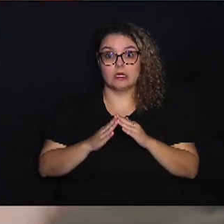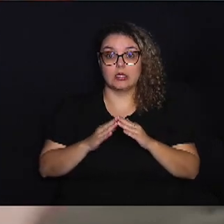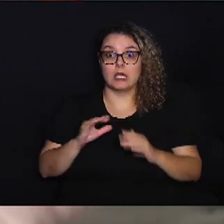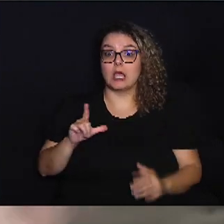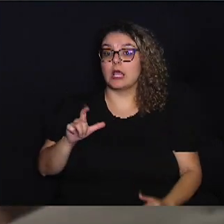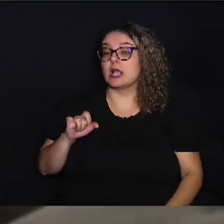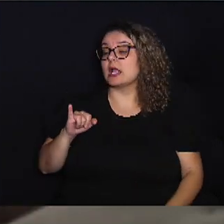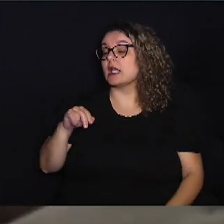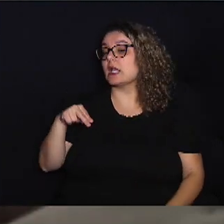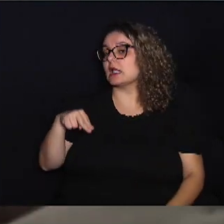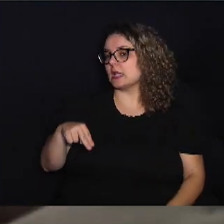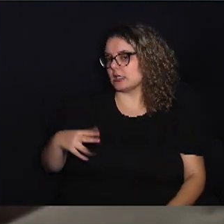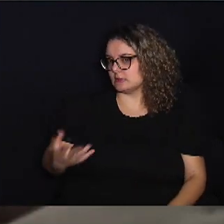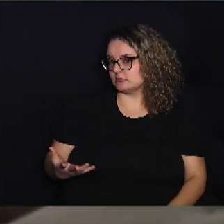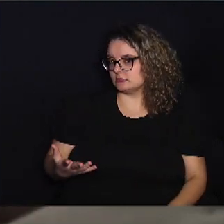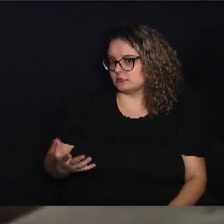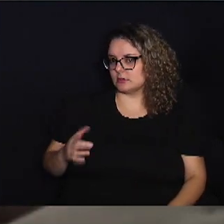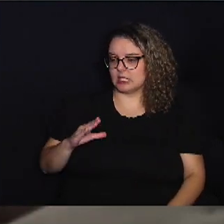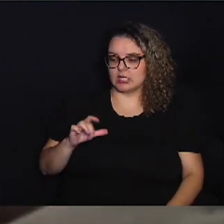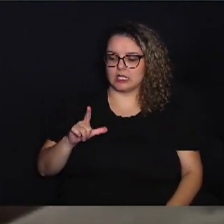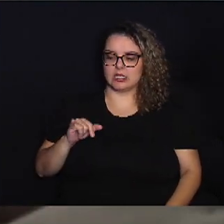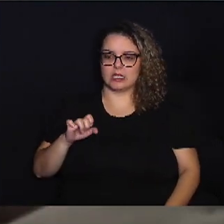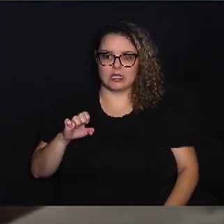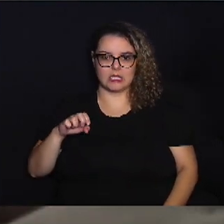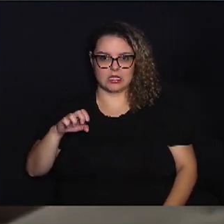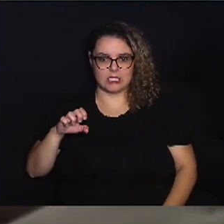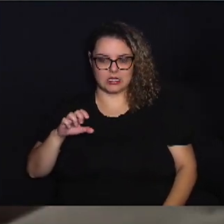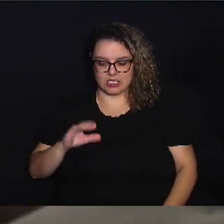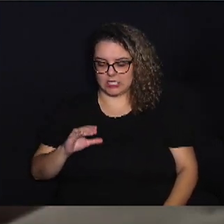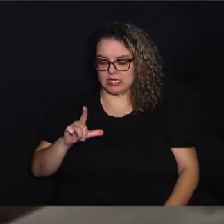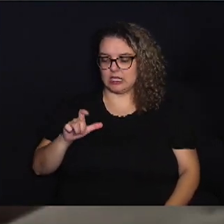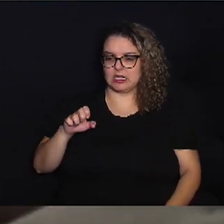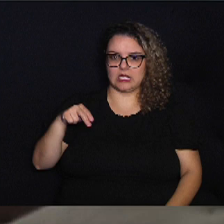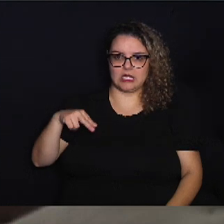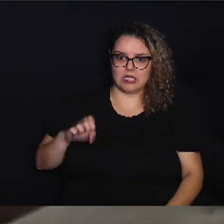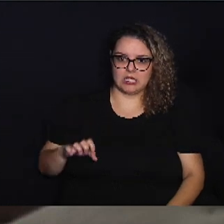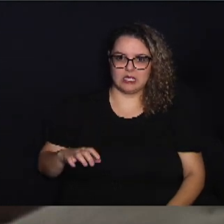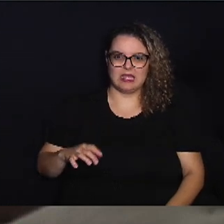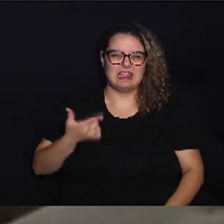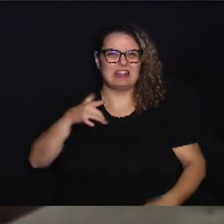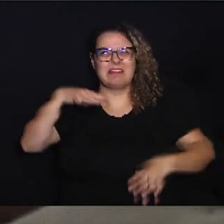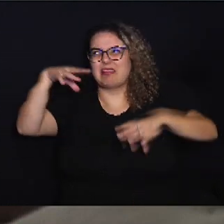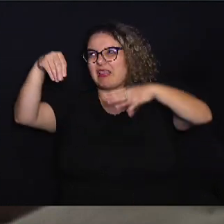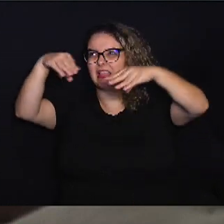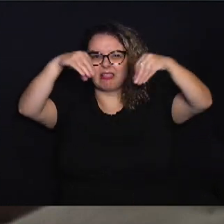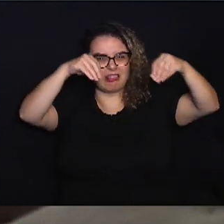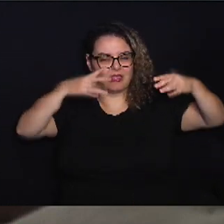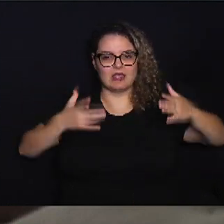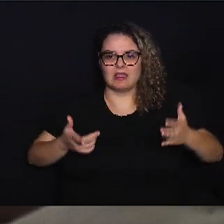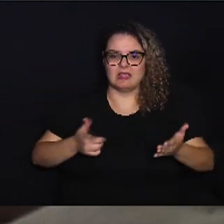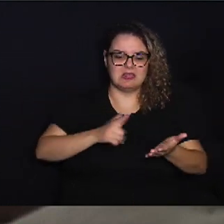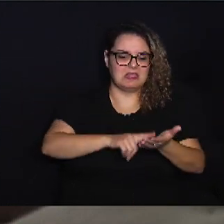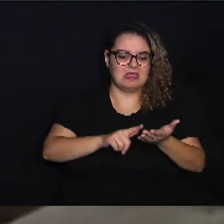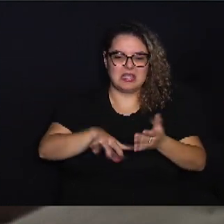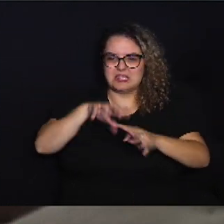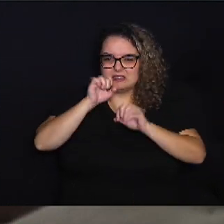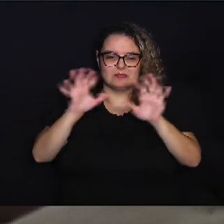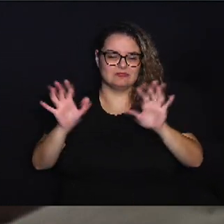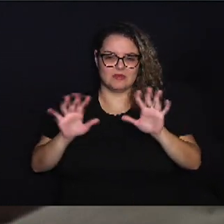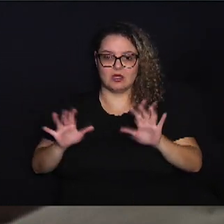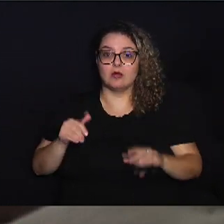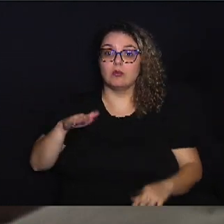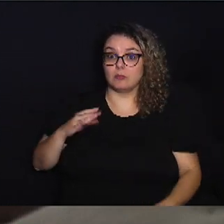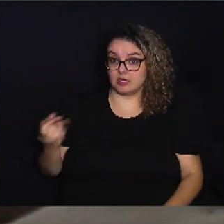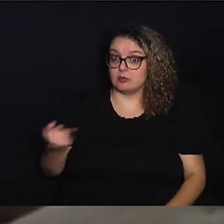que eu falo, né? Sem muito penduricalho, limpar tudo com paninho úmido, nada muito cheio de cheiro, né? O mais